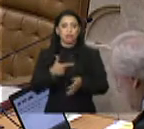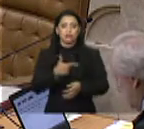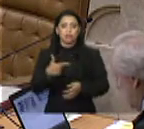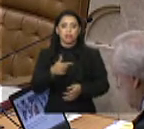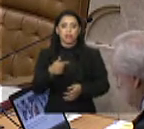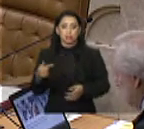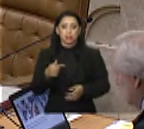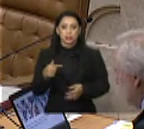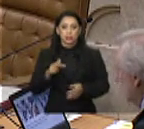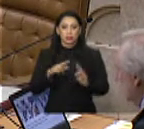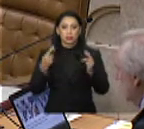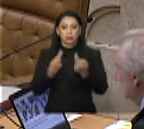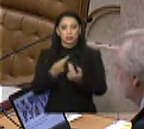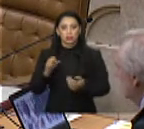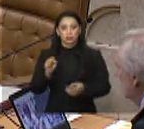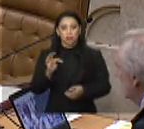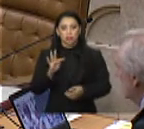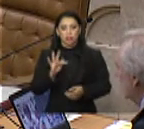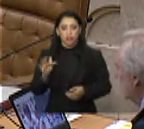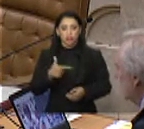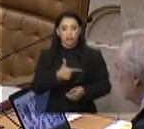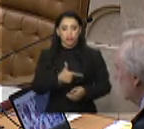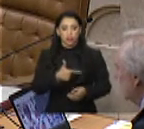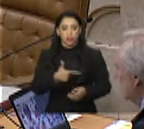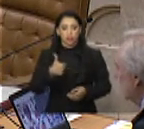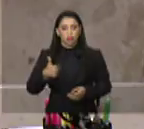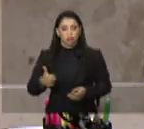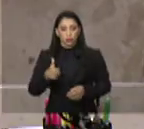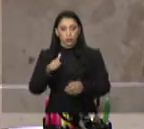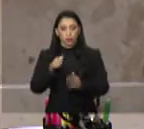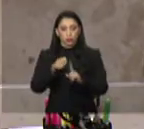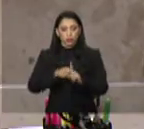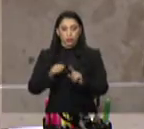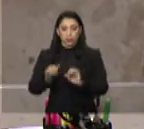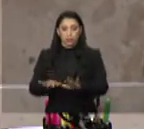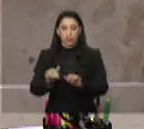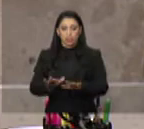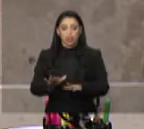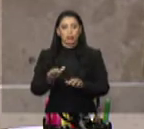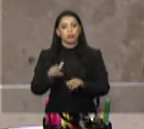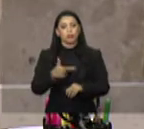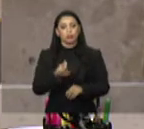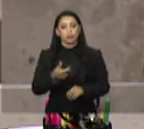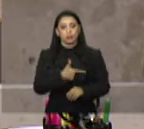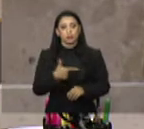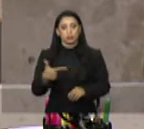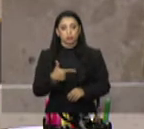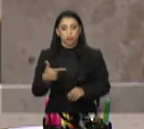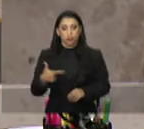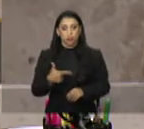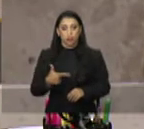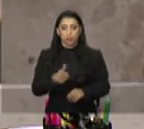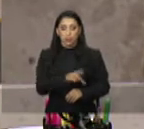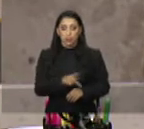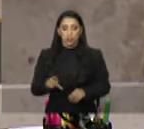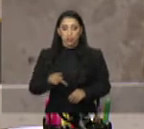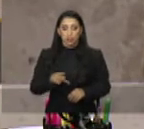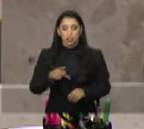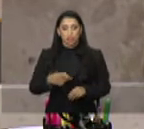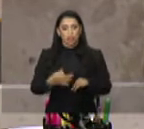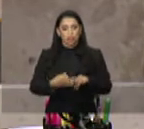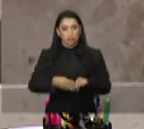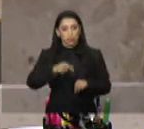do Supremo Tribunal Federal realizado em 21 de setembro de 2022 presidência da senhora Ministra Rosa Weber